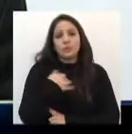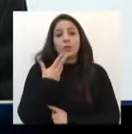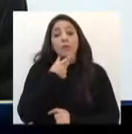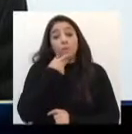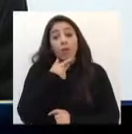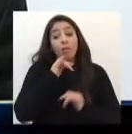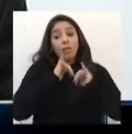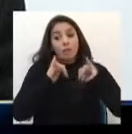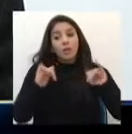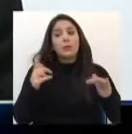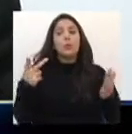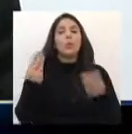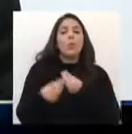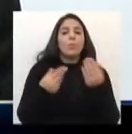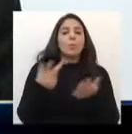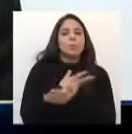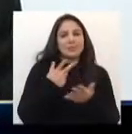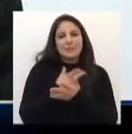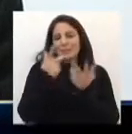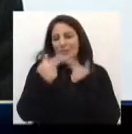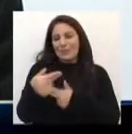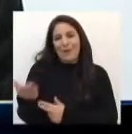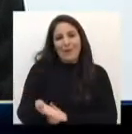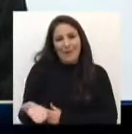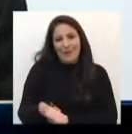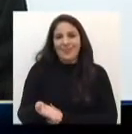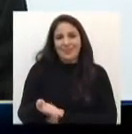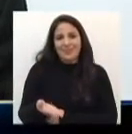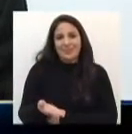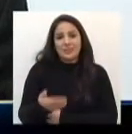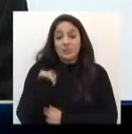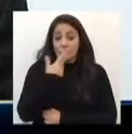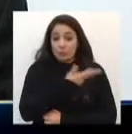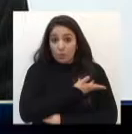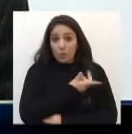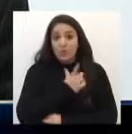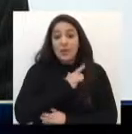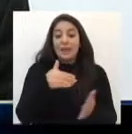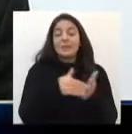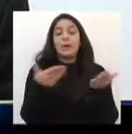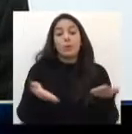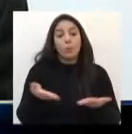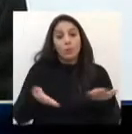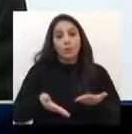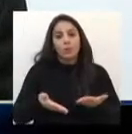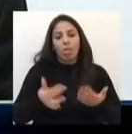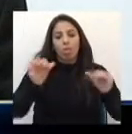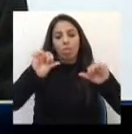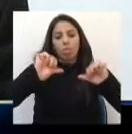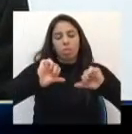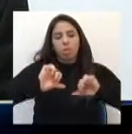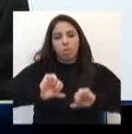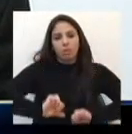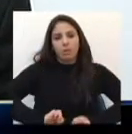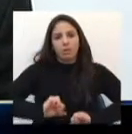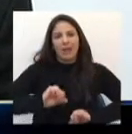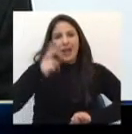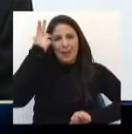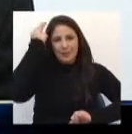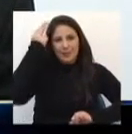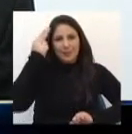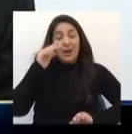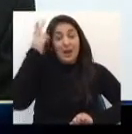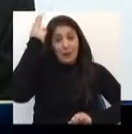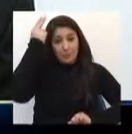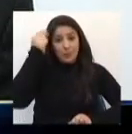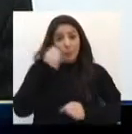iriam acontecer mais ou menos como está acontecendo. Ou seja, nós tivemos até agora só pioras do quarto de abril. A situação de